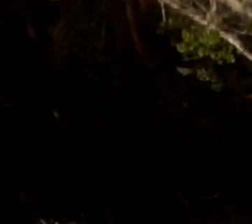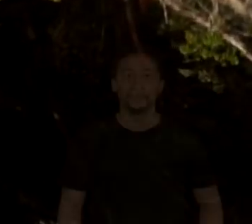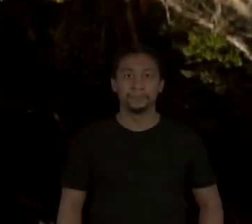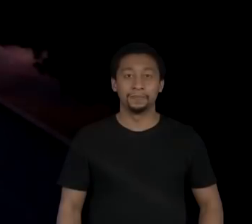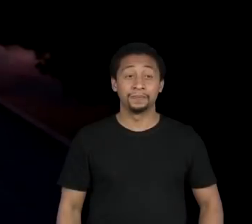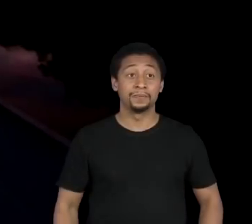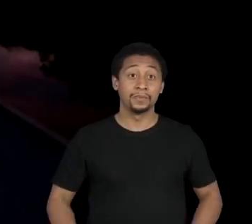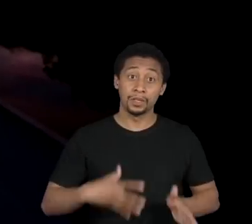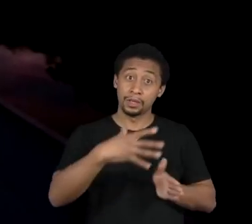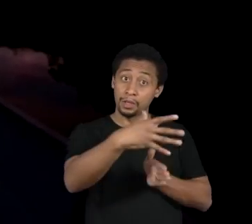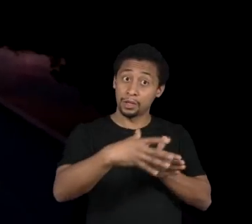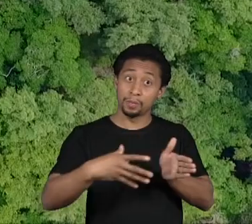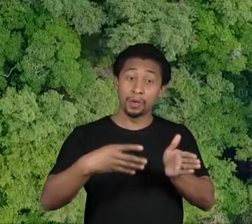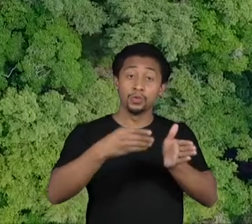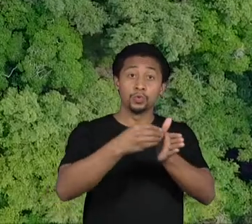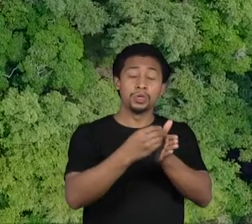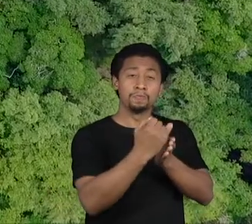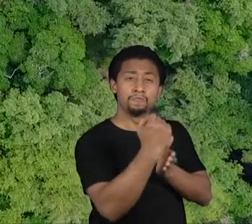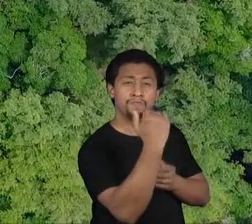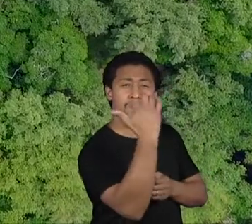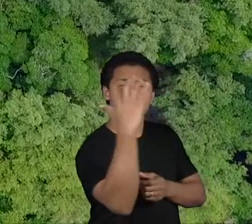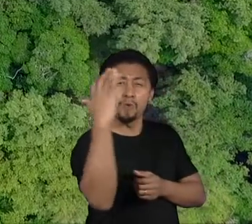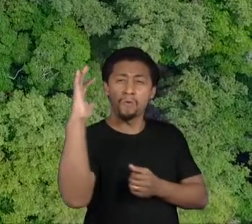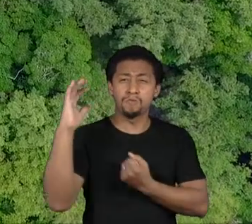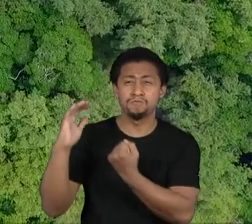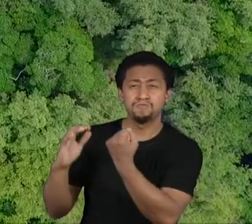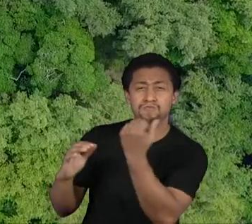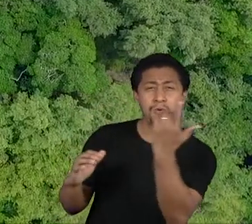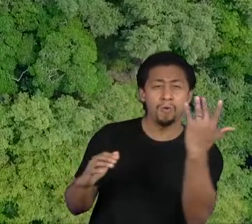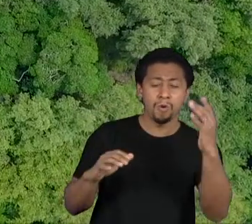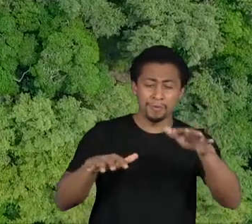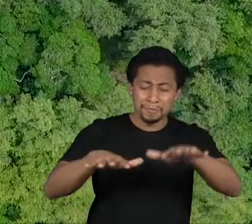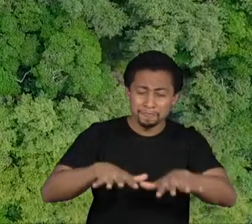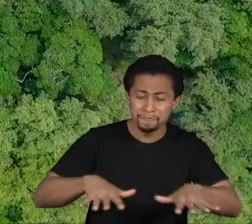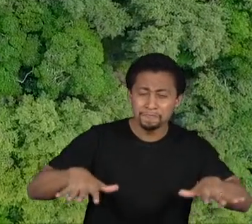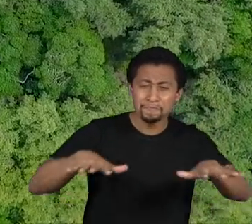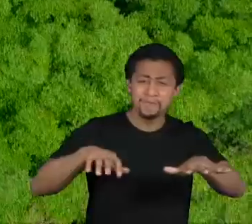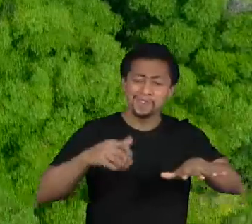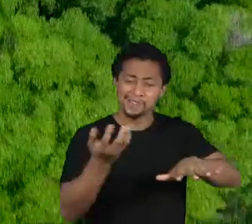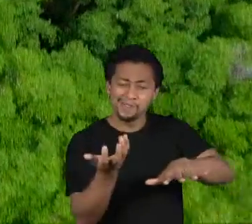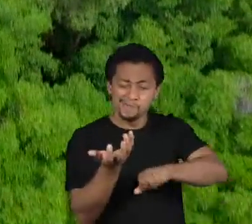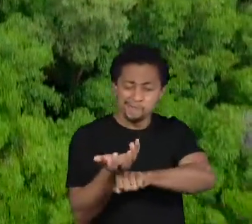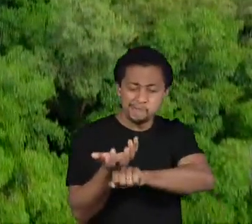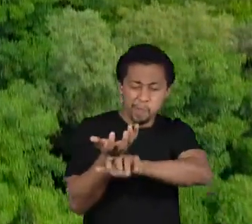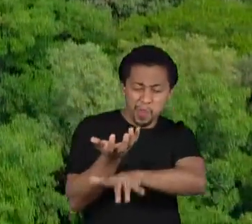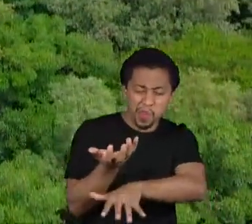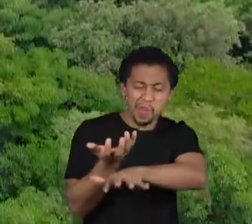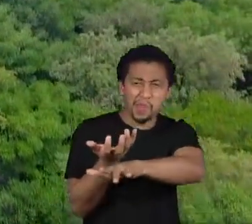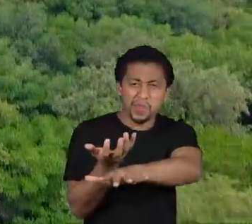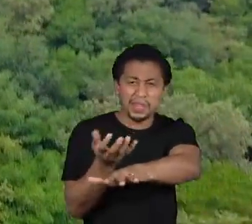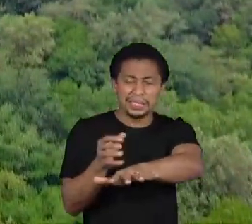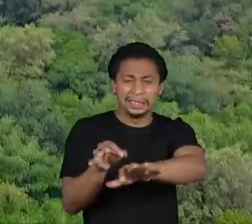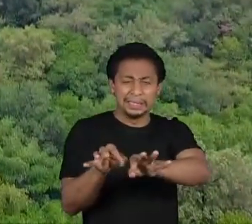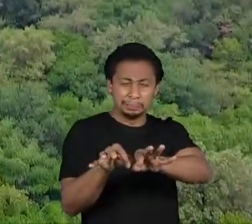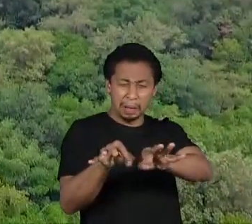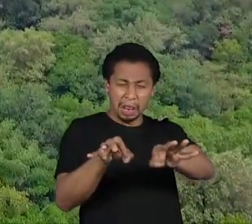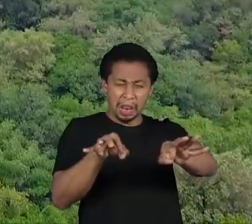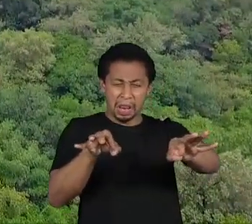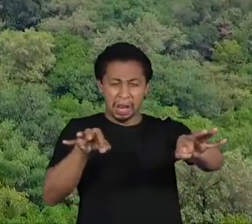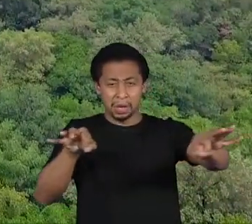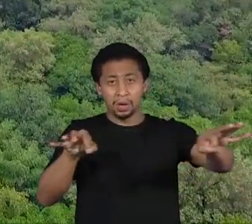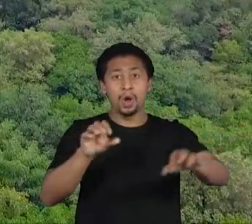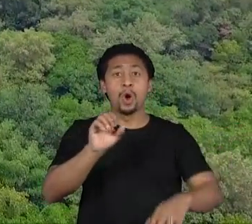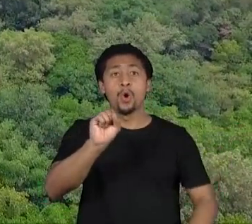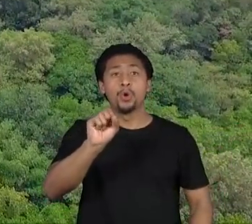A Amazônia tem uma das maiores faixas contínuas de manguezais do mundo. São quase 8.000